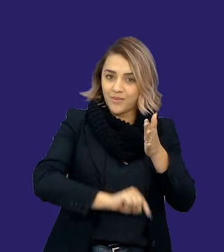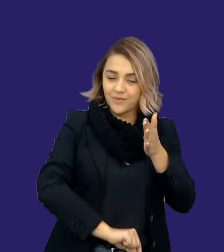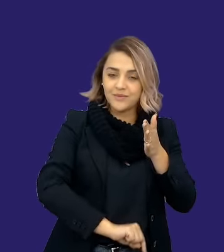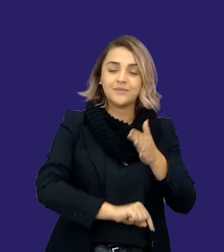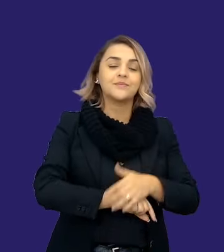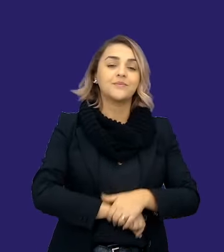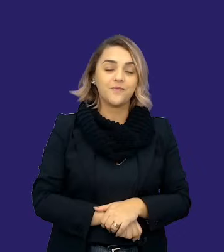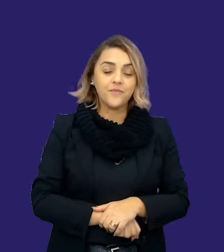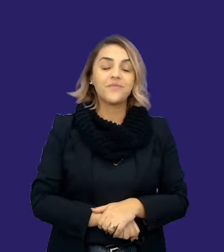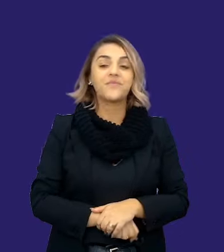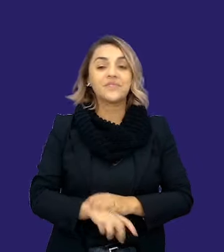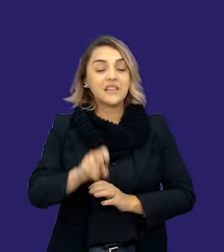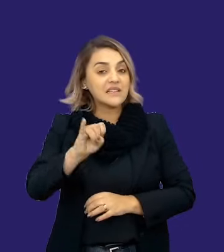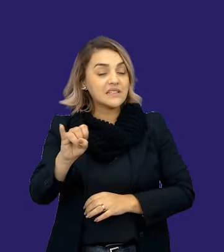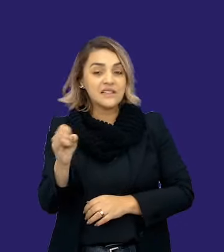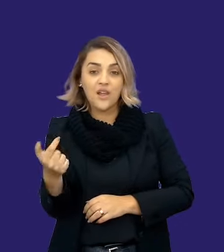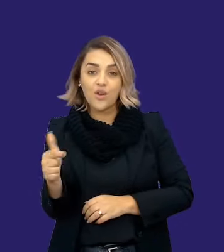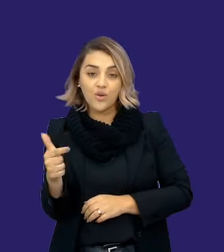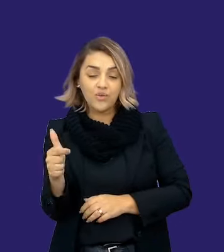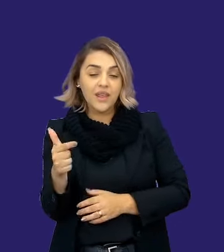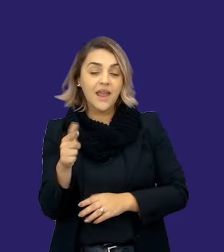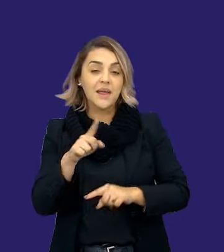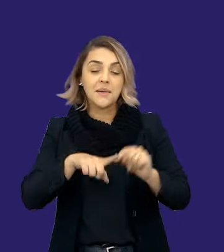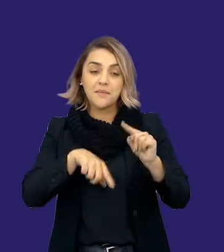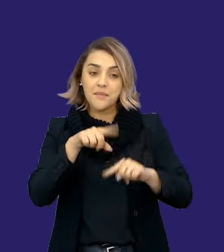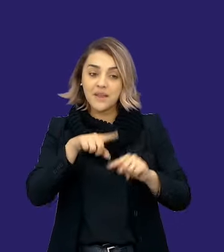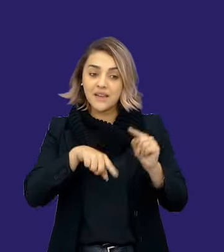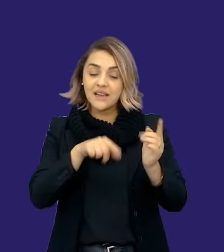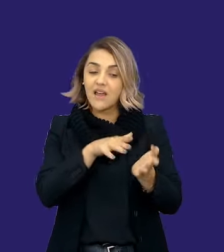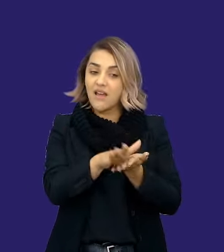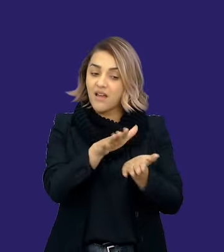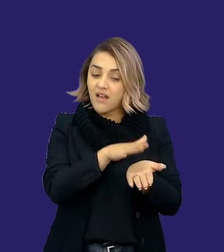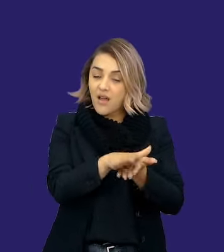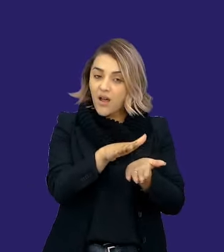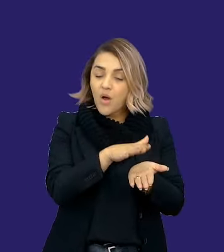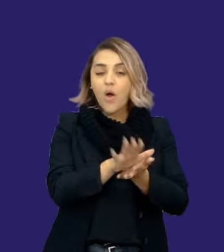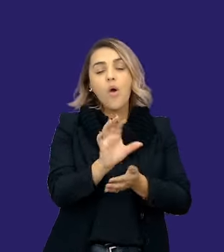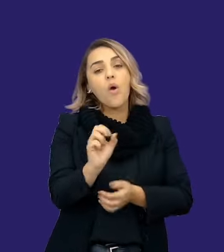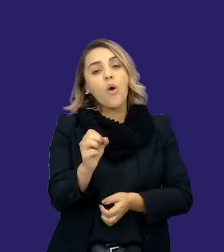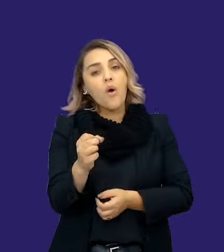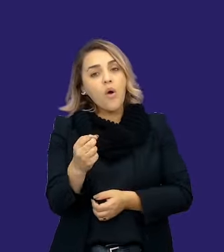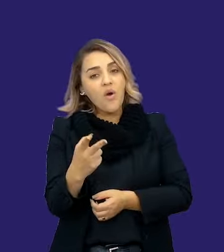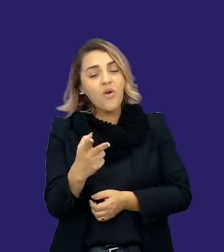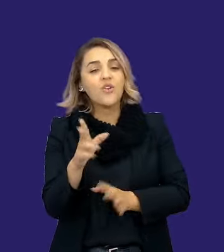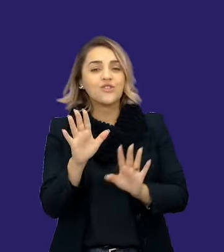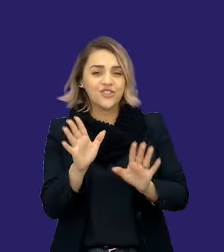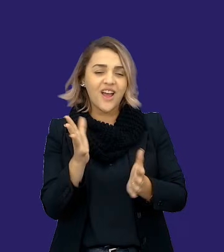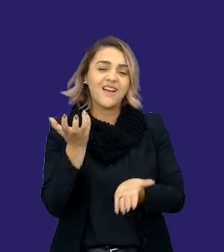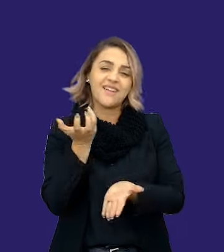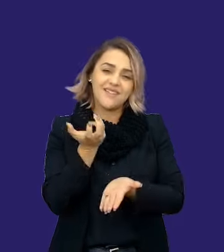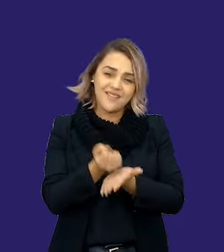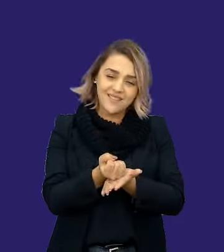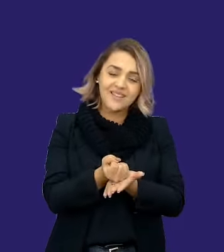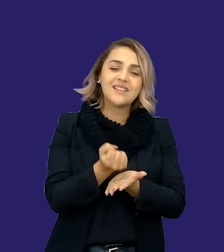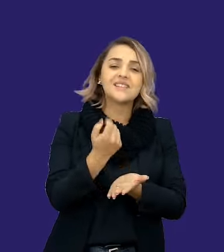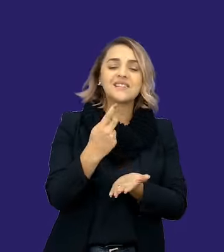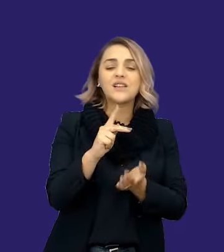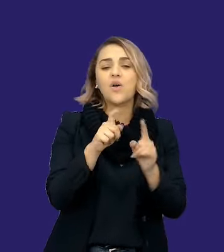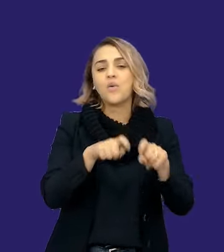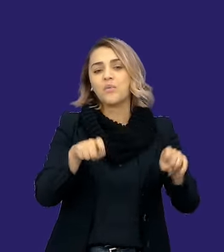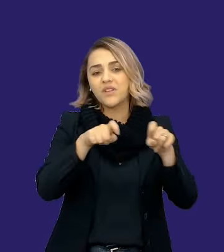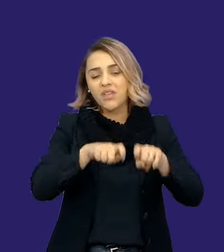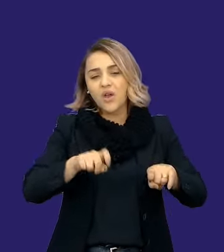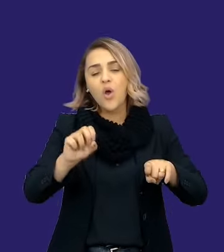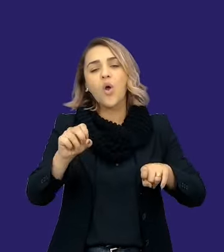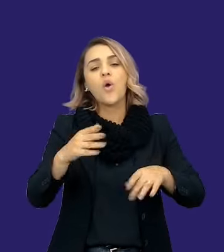não tiver o material impresso, ou pode ser que tenha baixado já nos vossos computadores, né, nos notes,